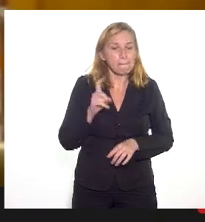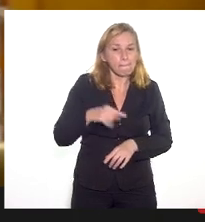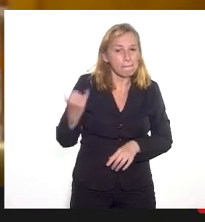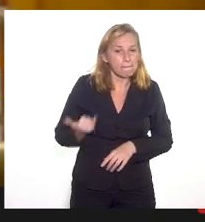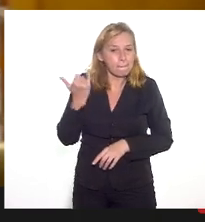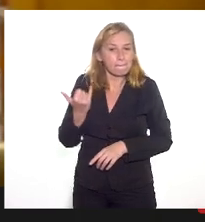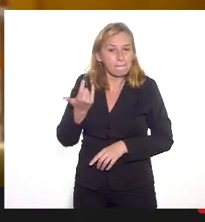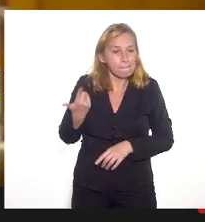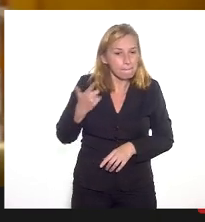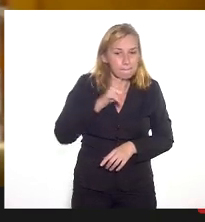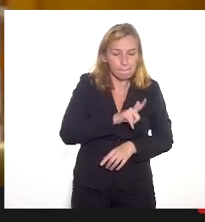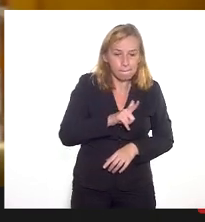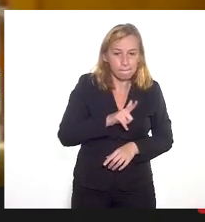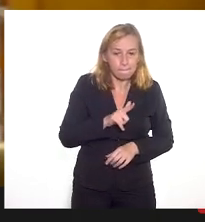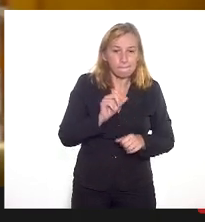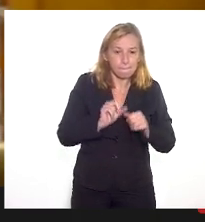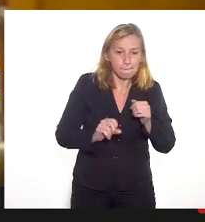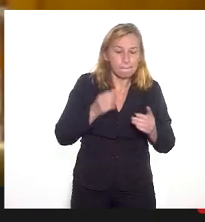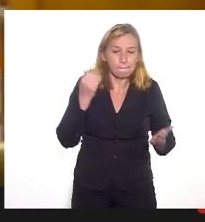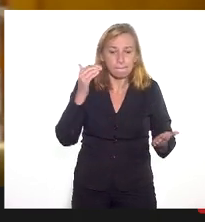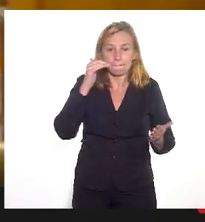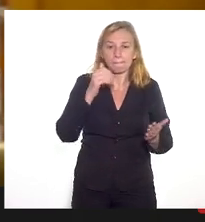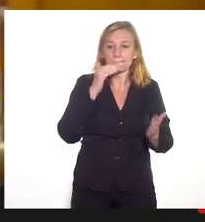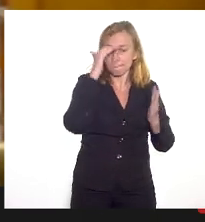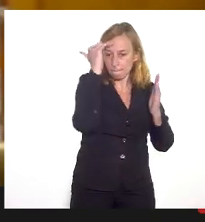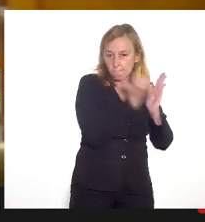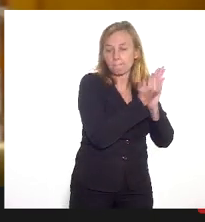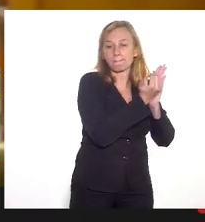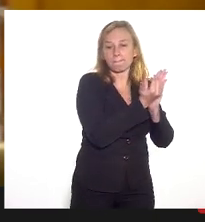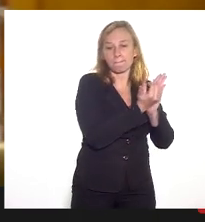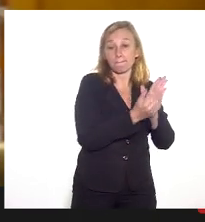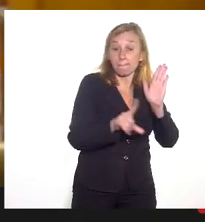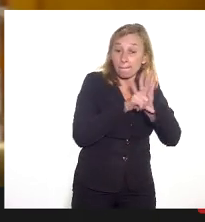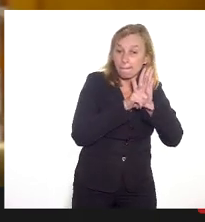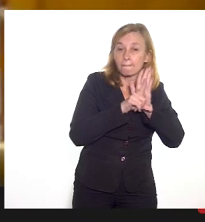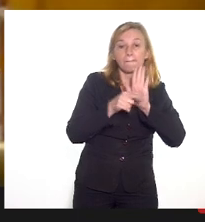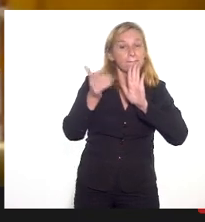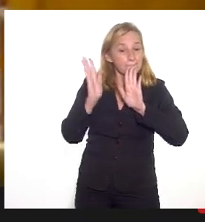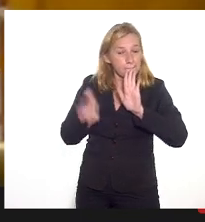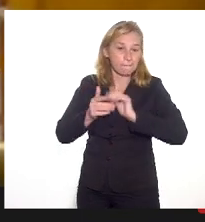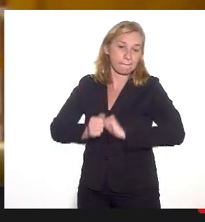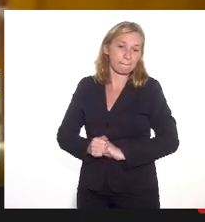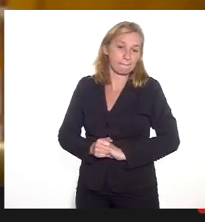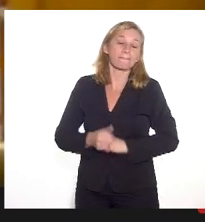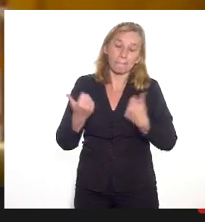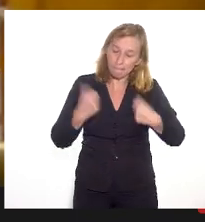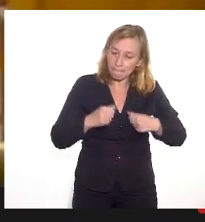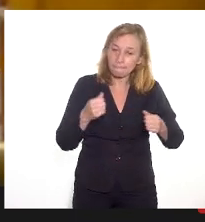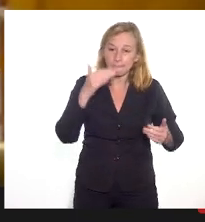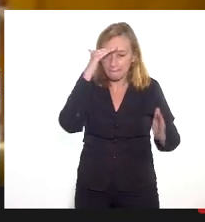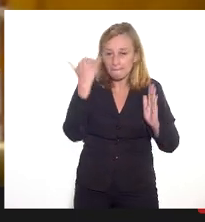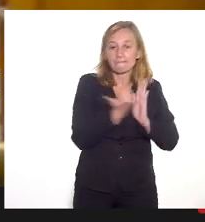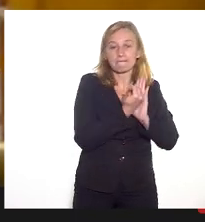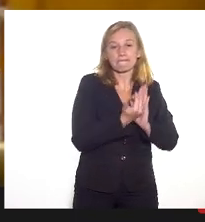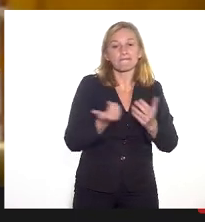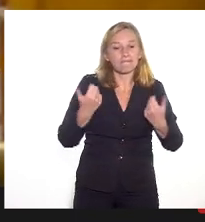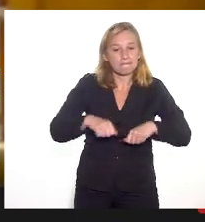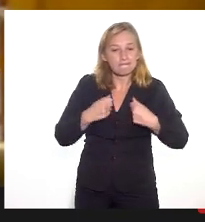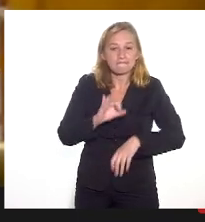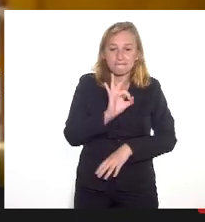gente consiga fazer cumprir o que já está aí, porque a lei já está em vigência e ela precisa ser cumprida. A gente